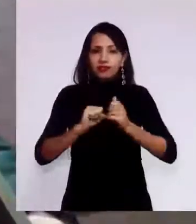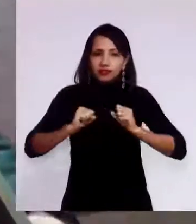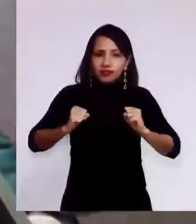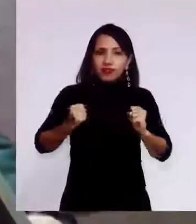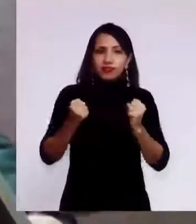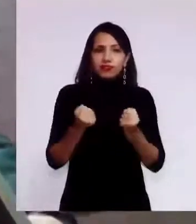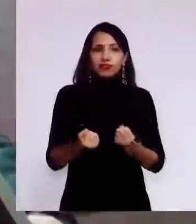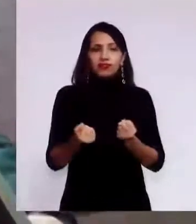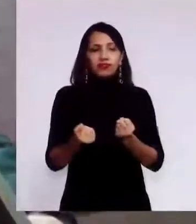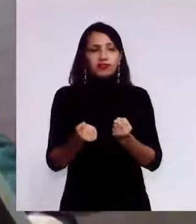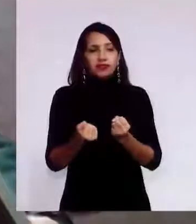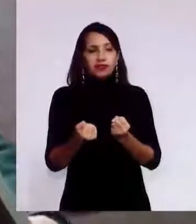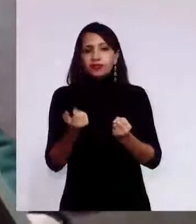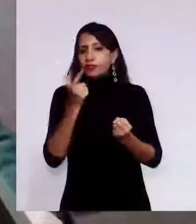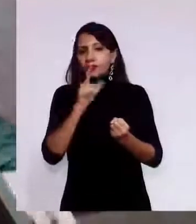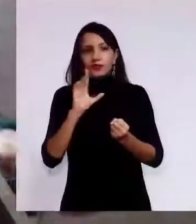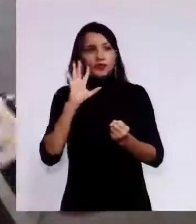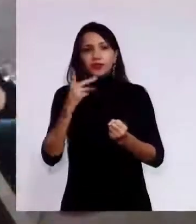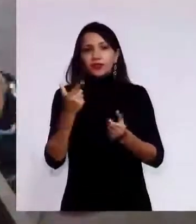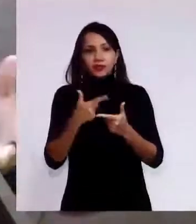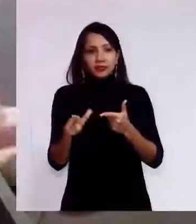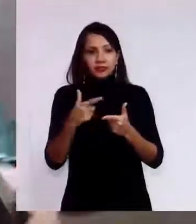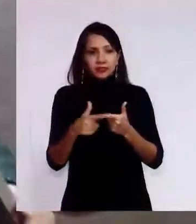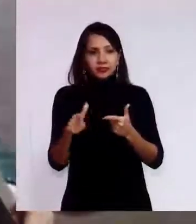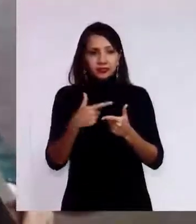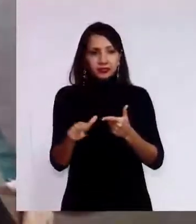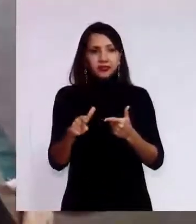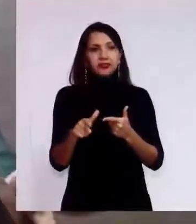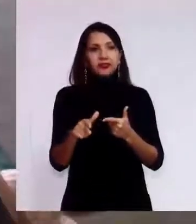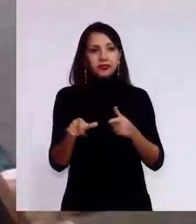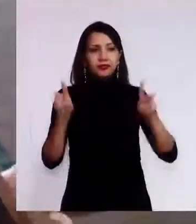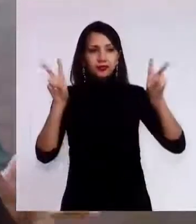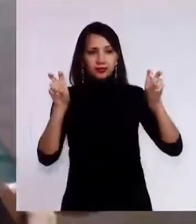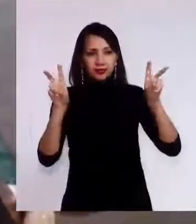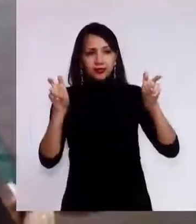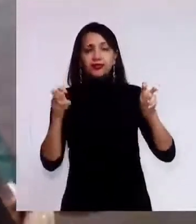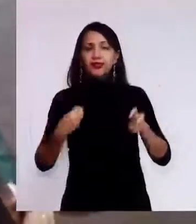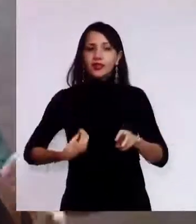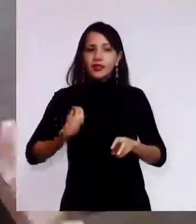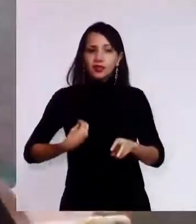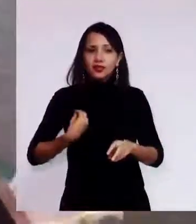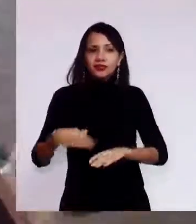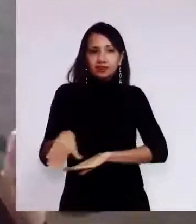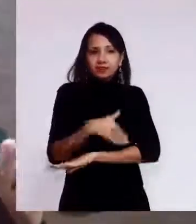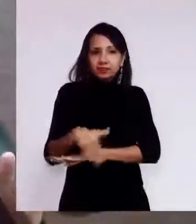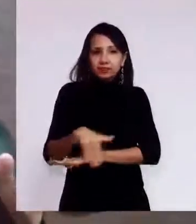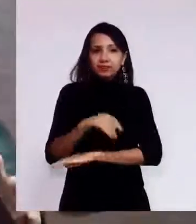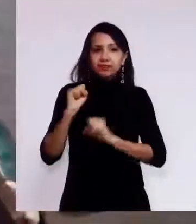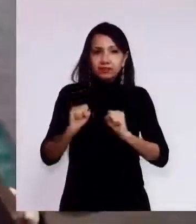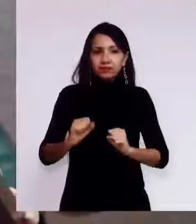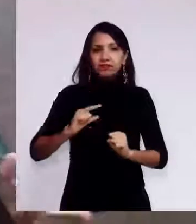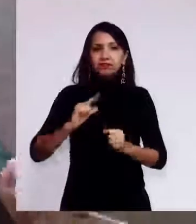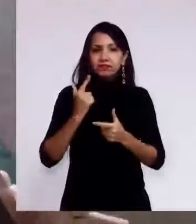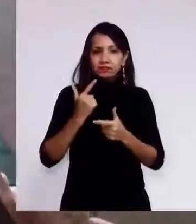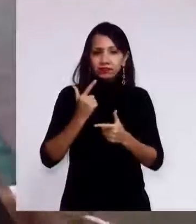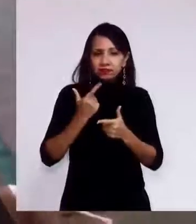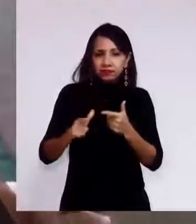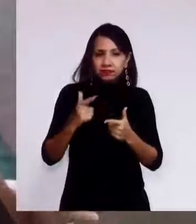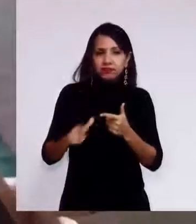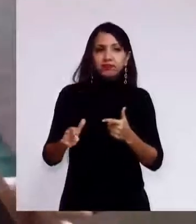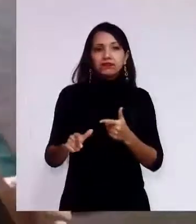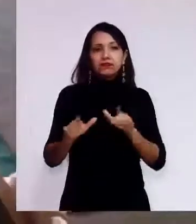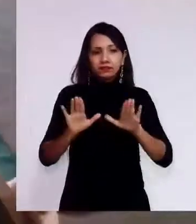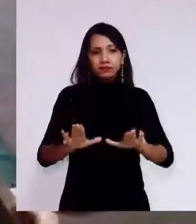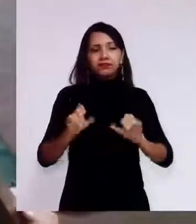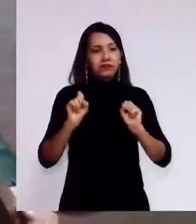forças. Enquanto a gente não consegue solucionar todo o problema da questão do morador de rua, que pode ter a marginalidade, mas pode não